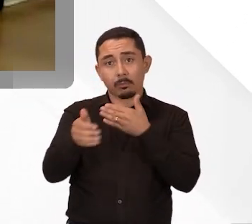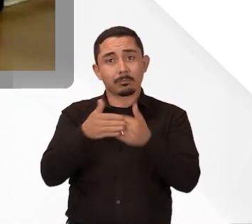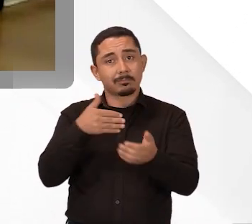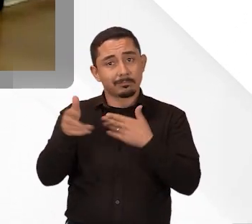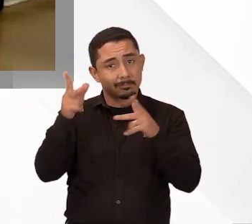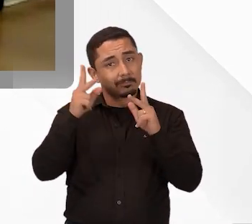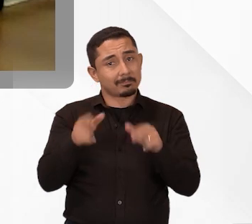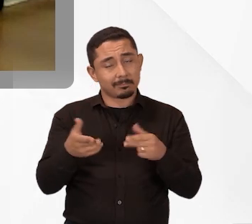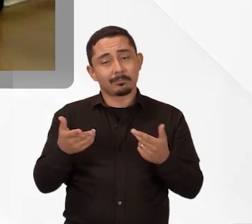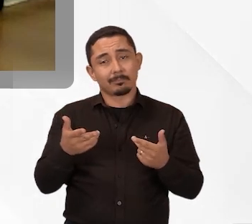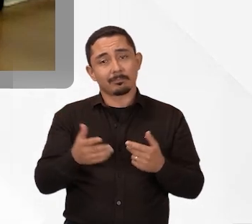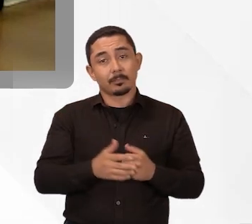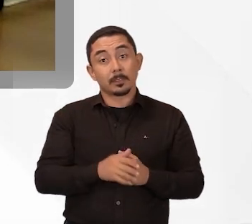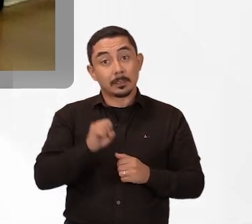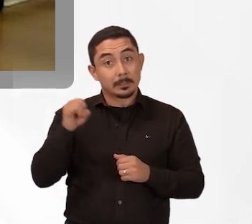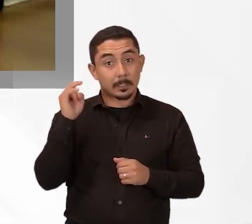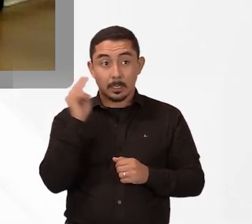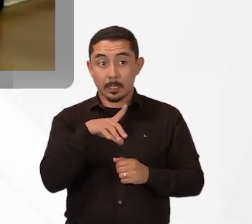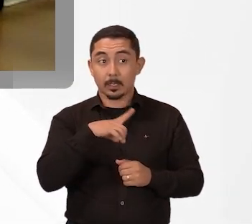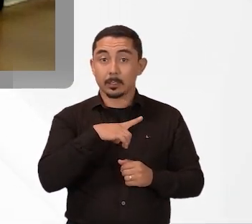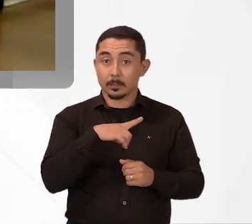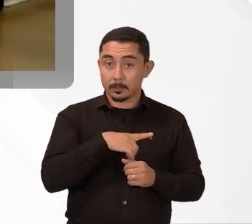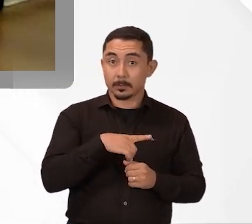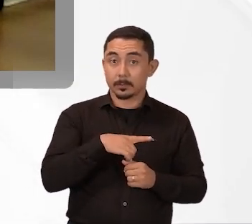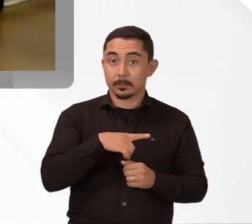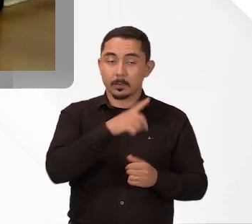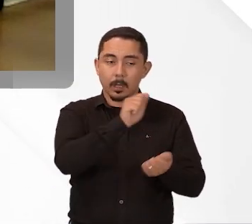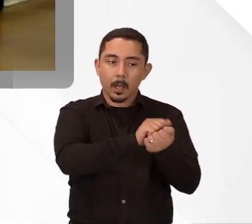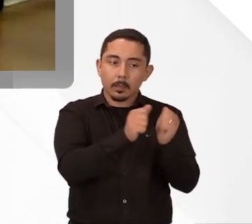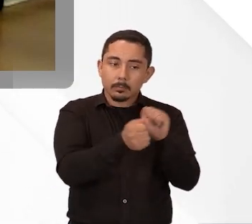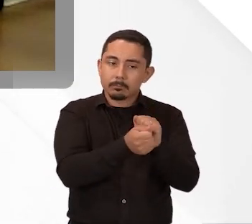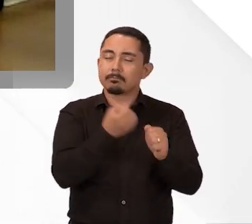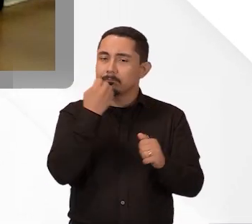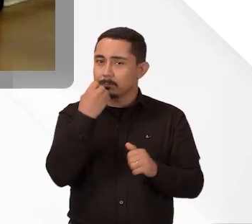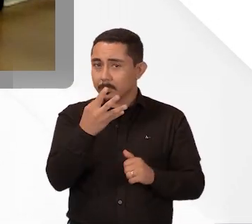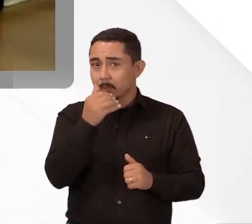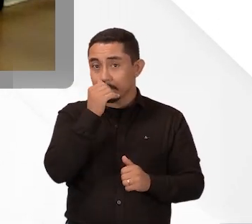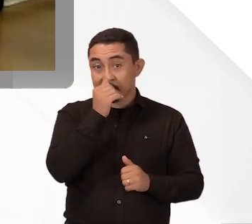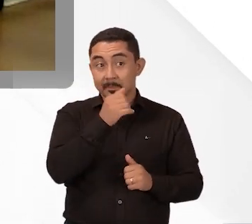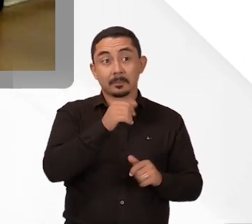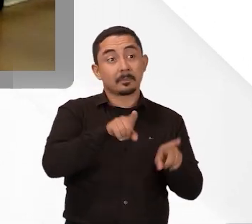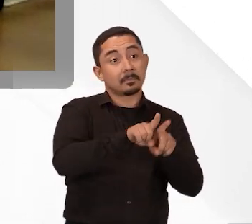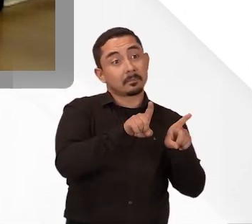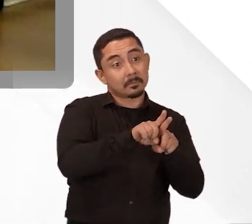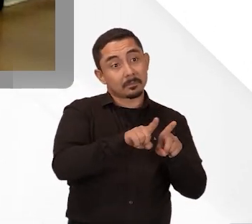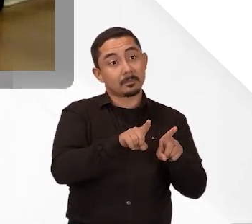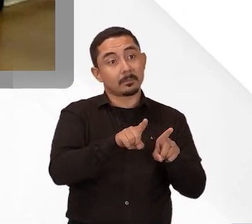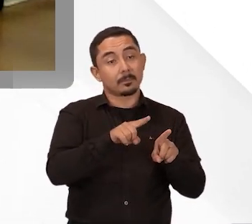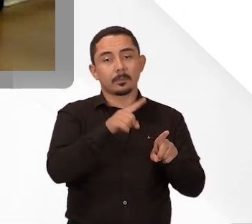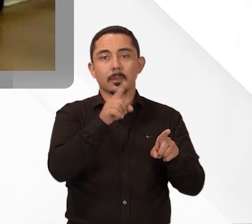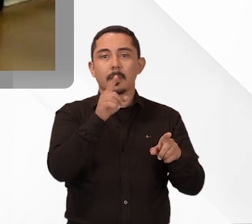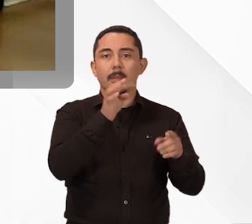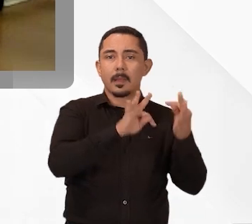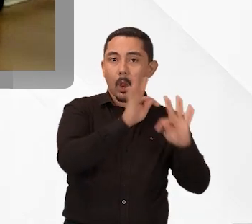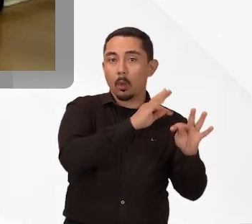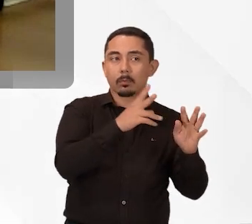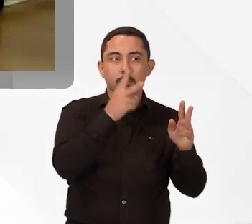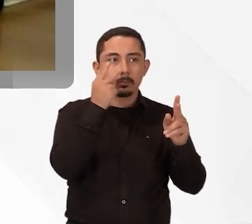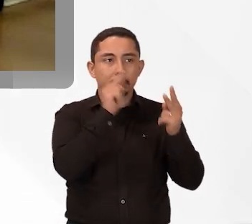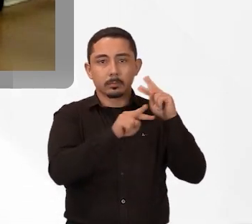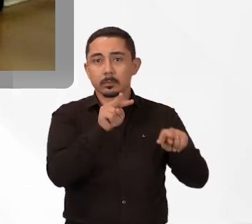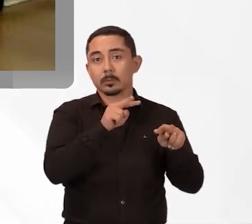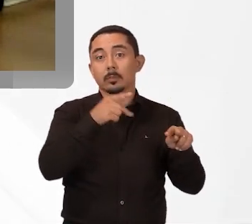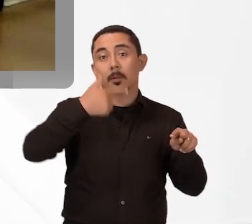qualquer pessoa em todos os espaços sociais, desde que tenha as adaptações razoáveis, desde que tenha as